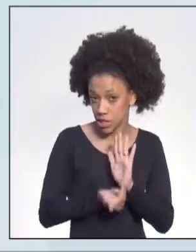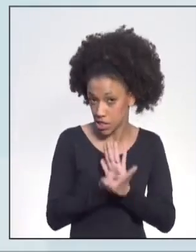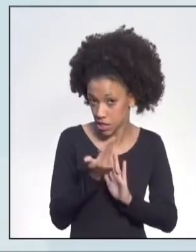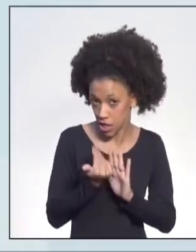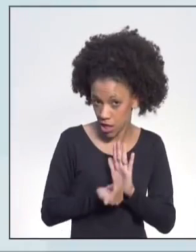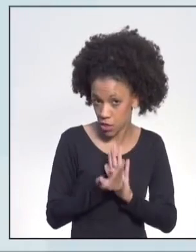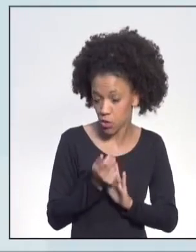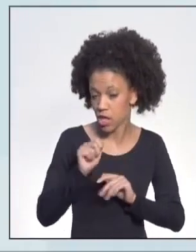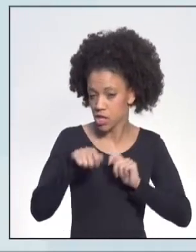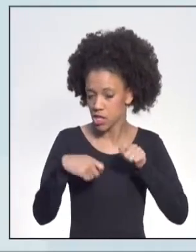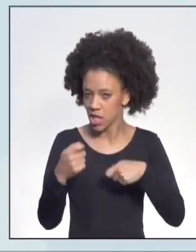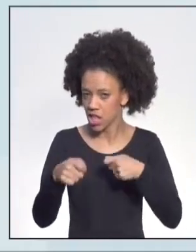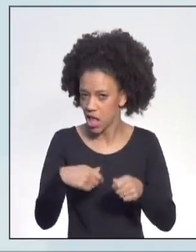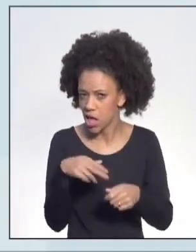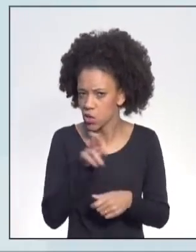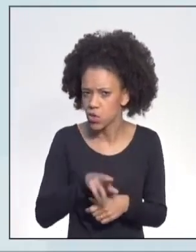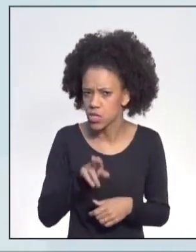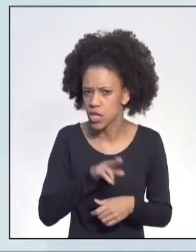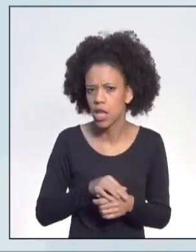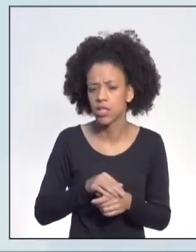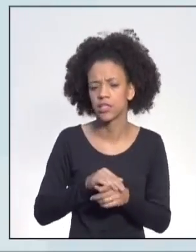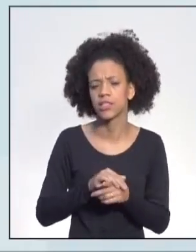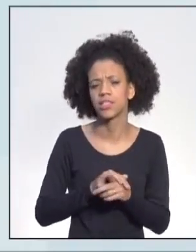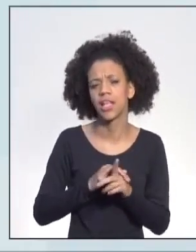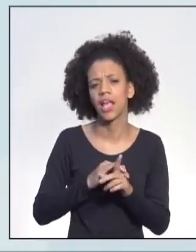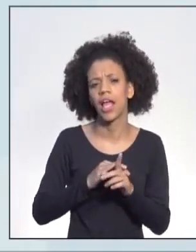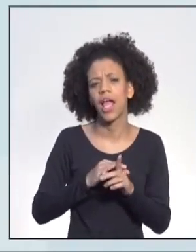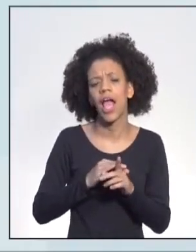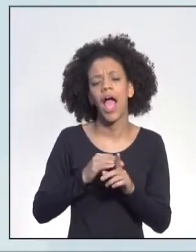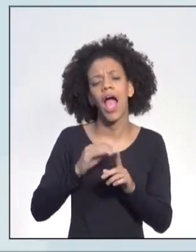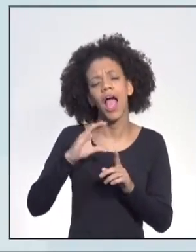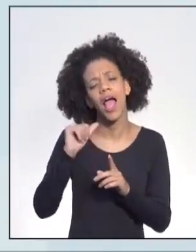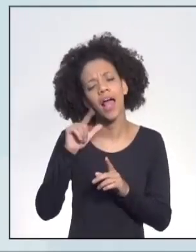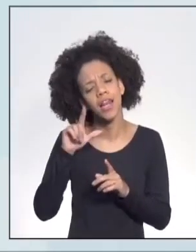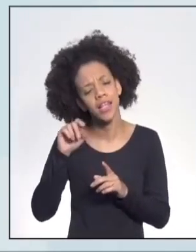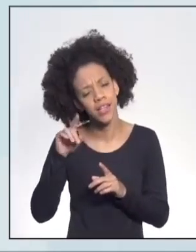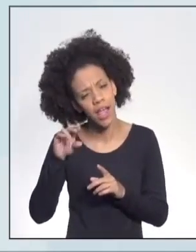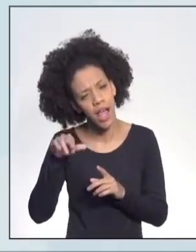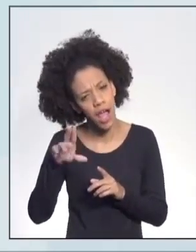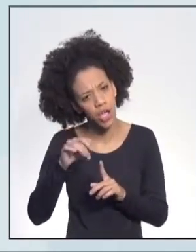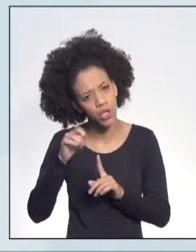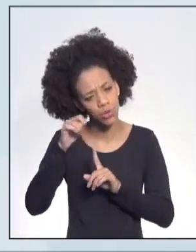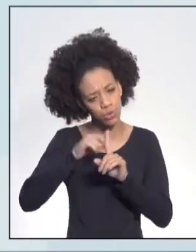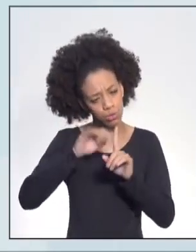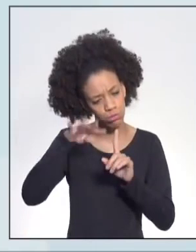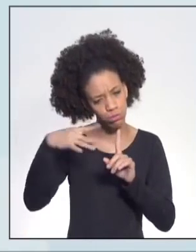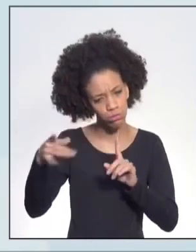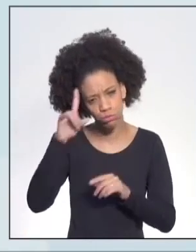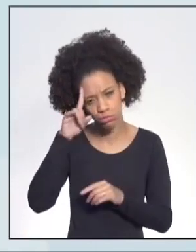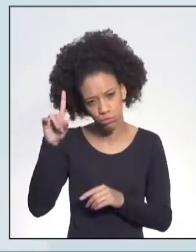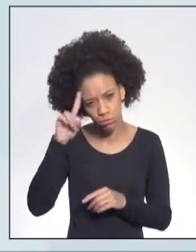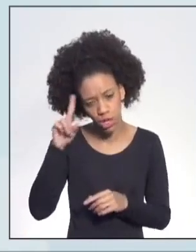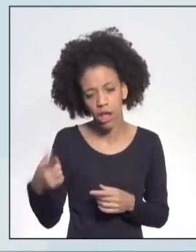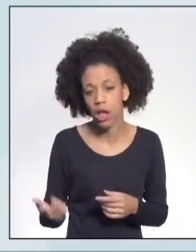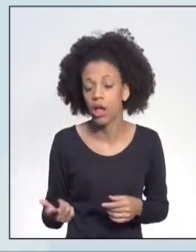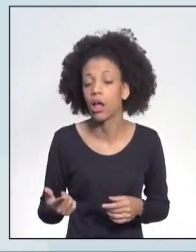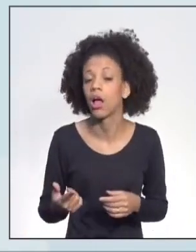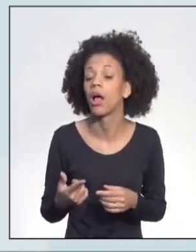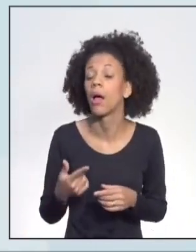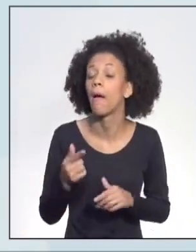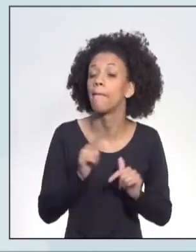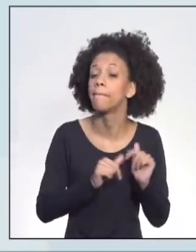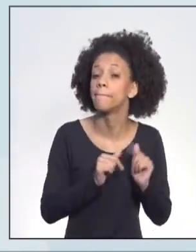e símbolos utilizados em calendários sagrados para registrar cenas do cotidiano e os conhecimentos